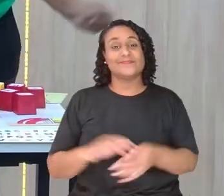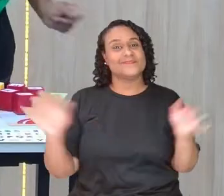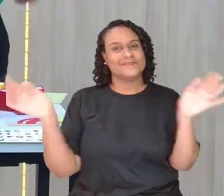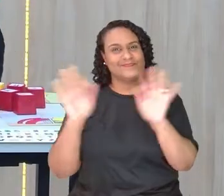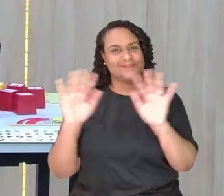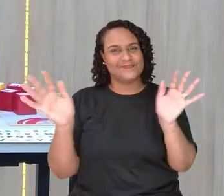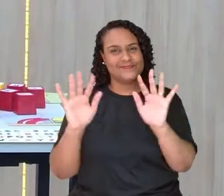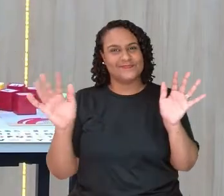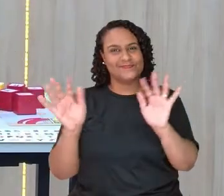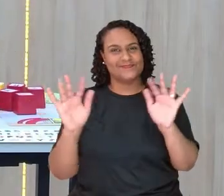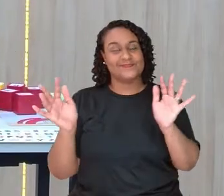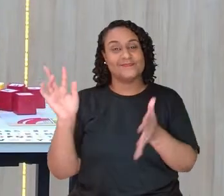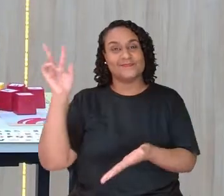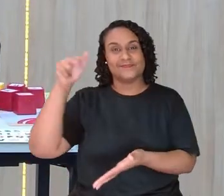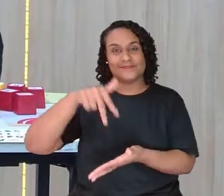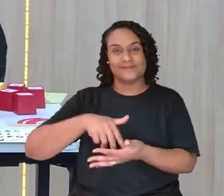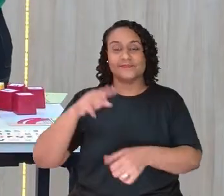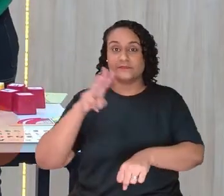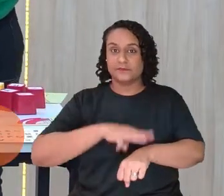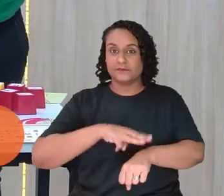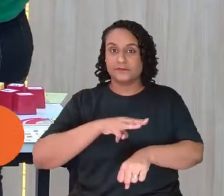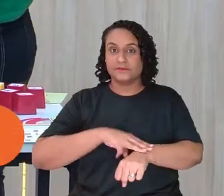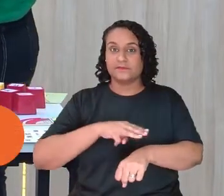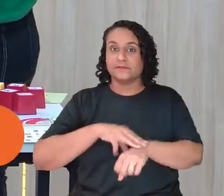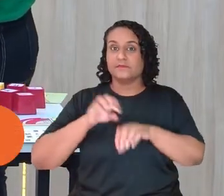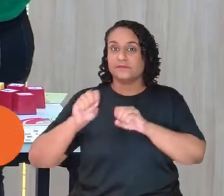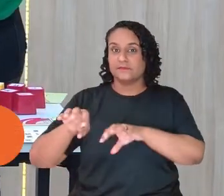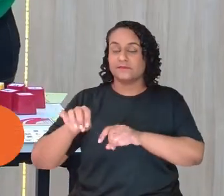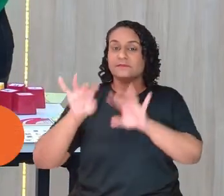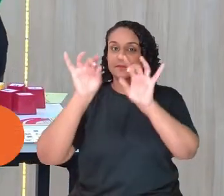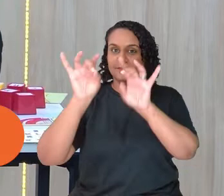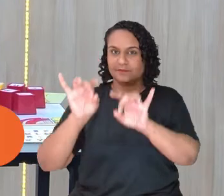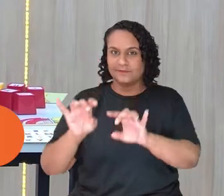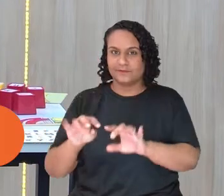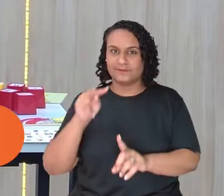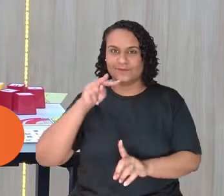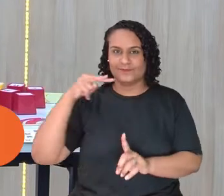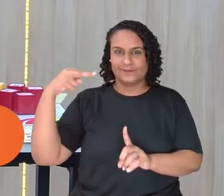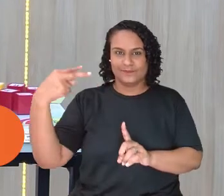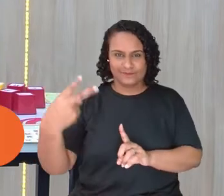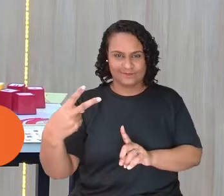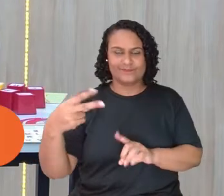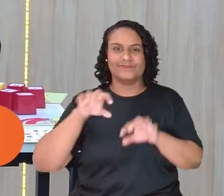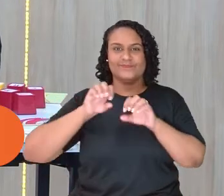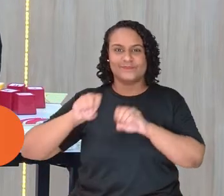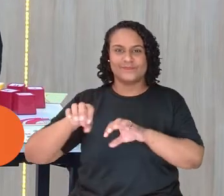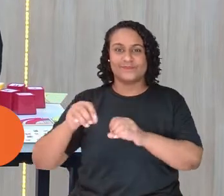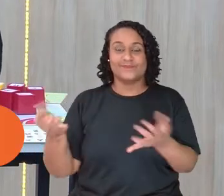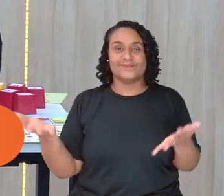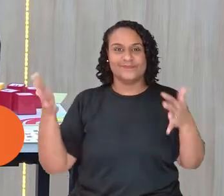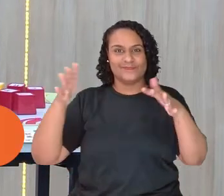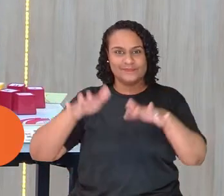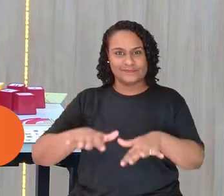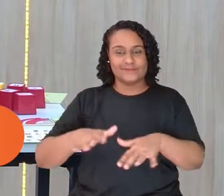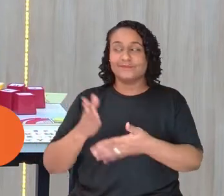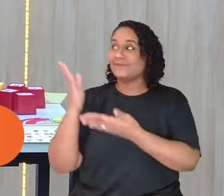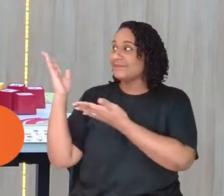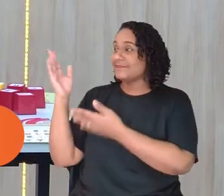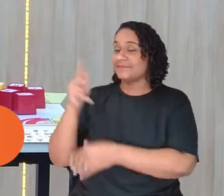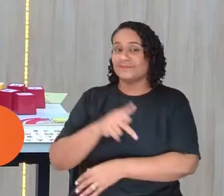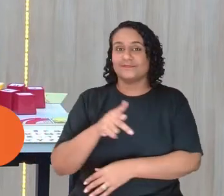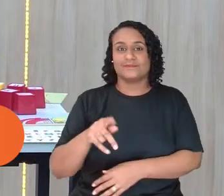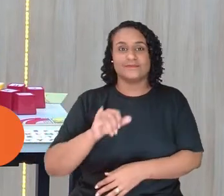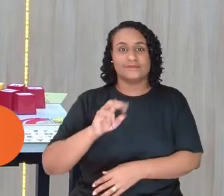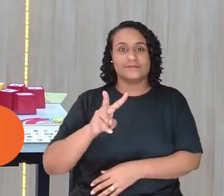Olá, estamos aqui no nosso momento da educação especial, na perspectiva da educação inclusiva. Eu sou a professora